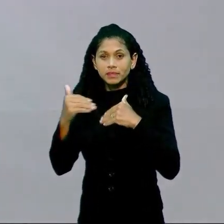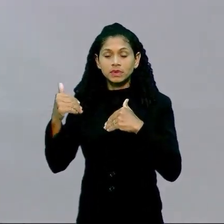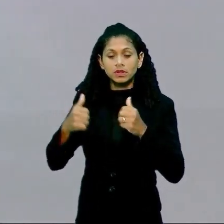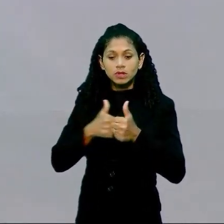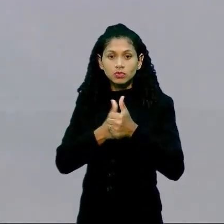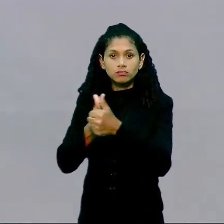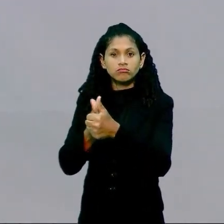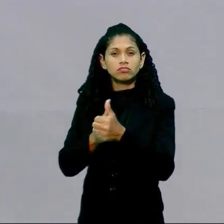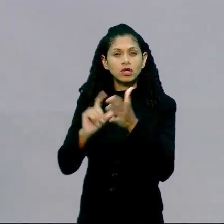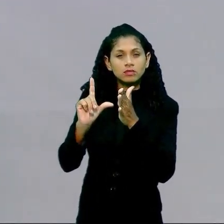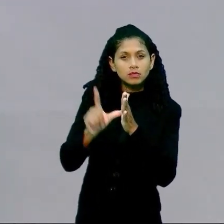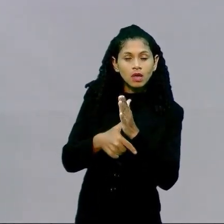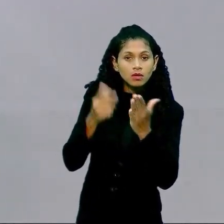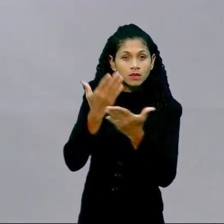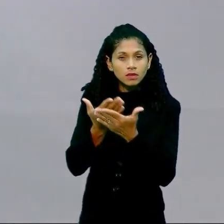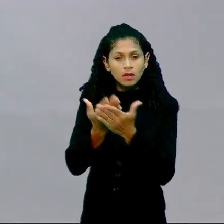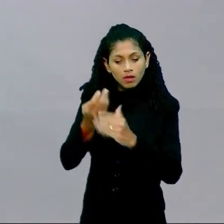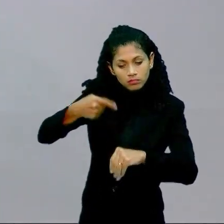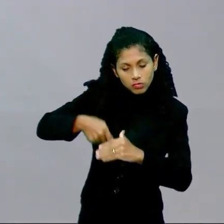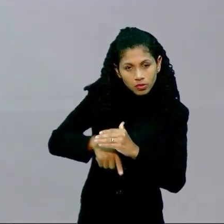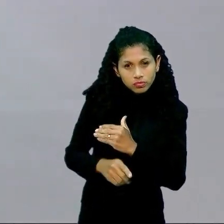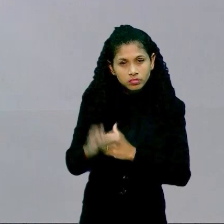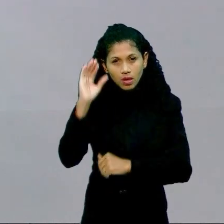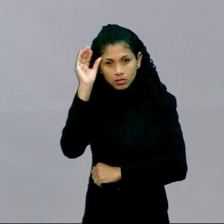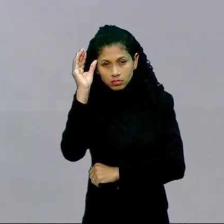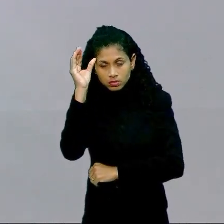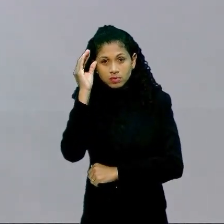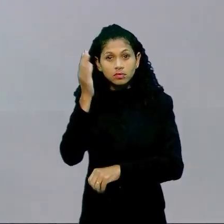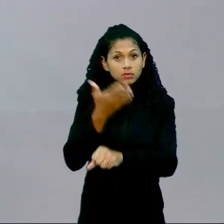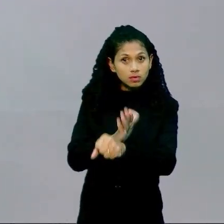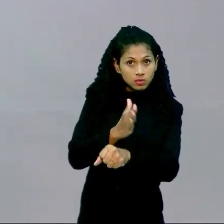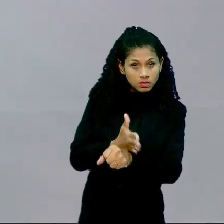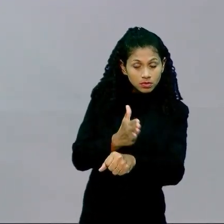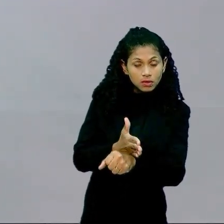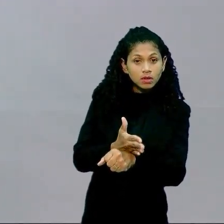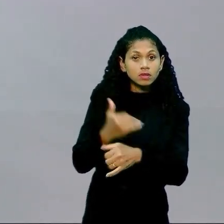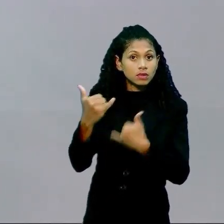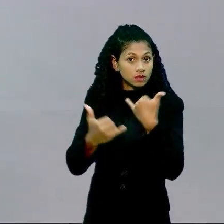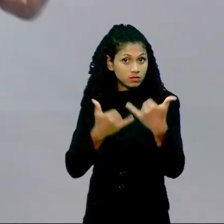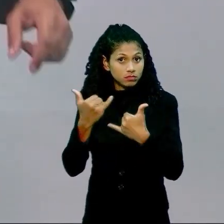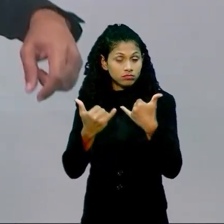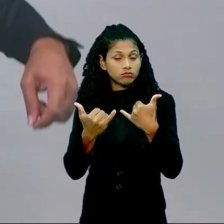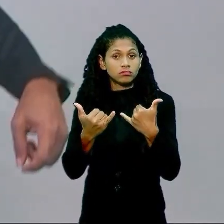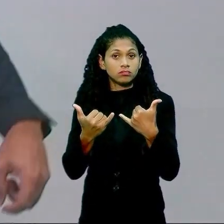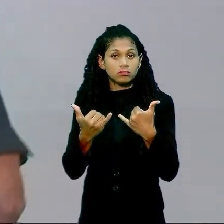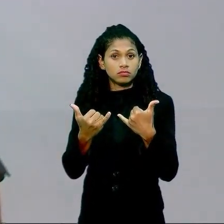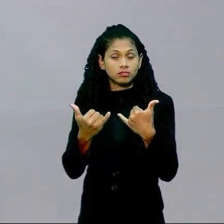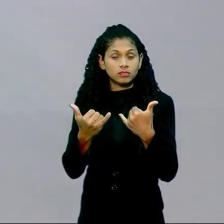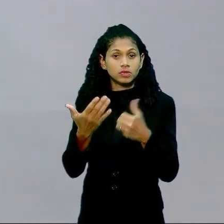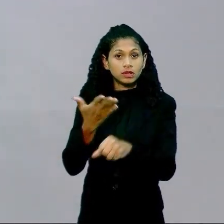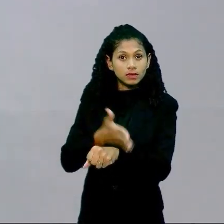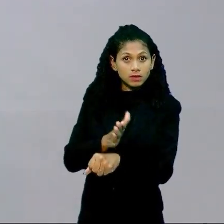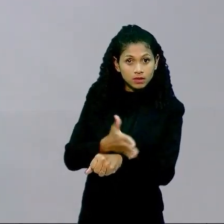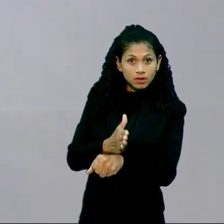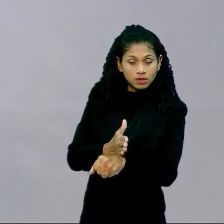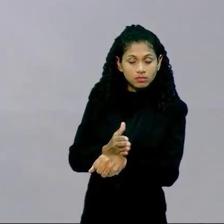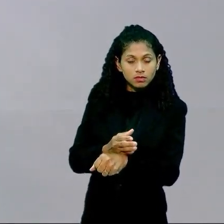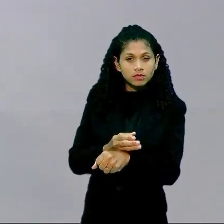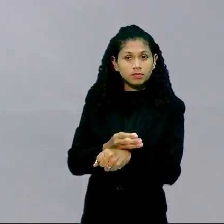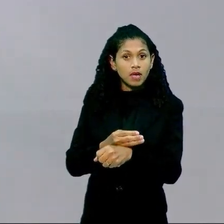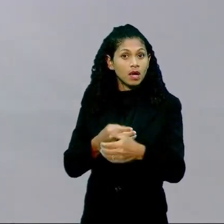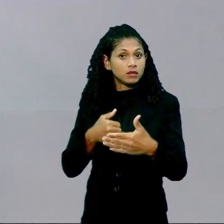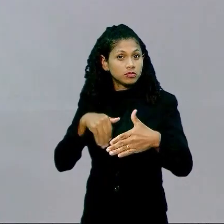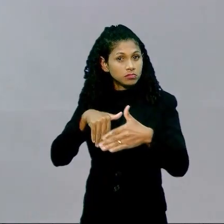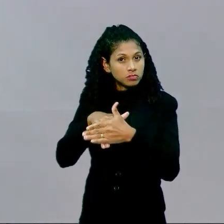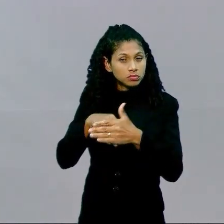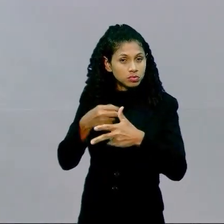próximas aulas em que a gente vai aprofundar os conhecimentos tanto nas práticas de brincadeira quanto nas práticas esportivas, quanto